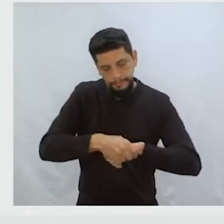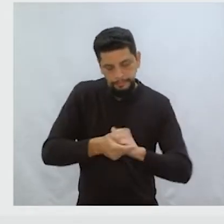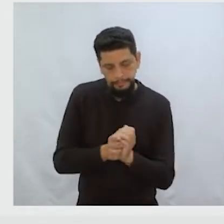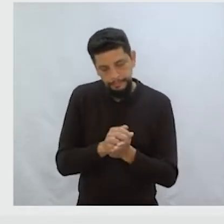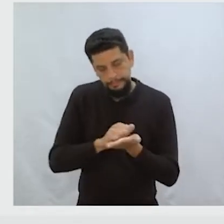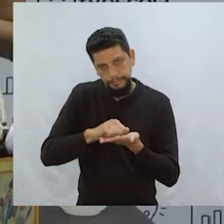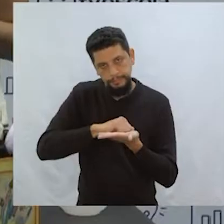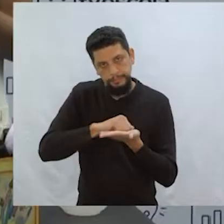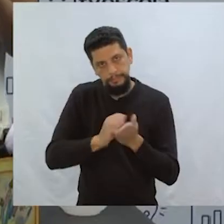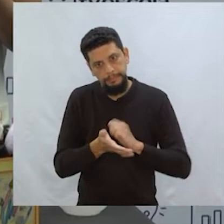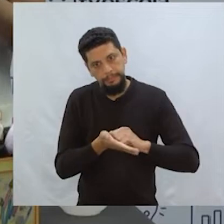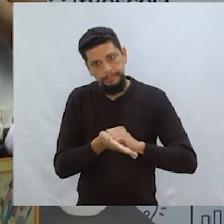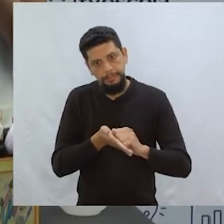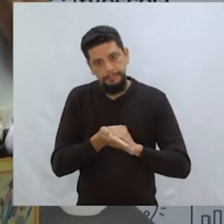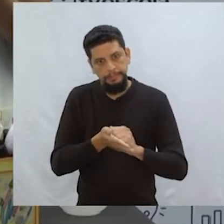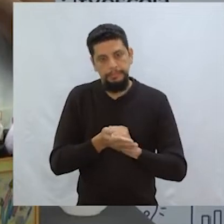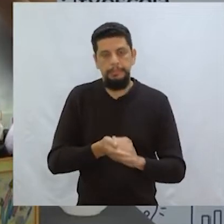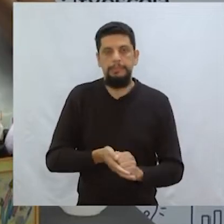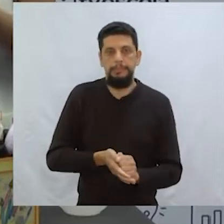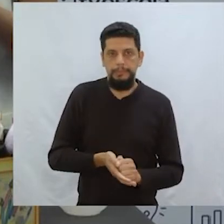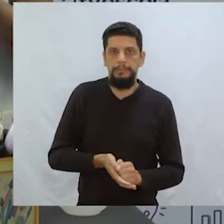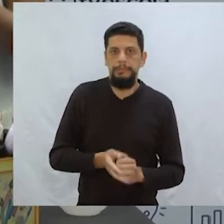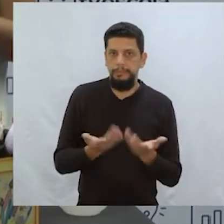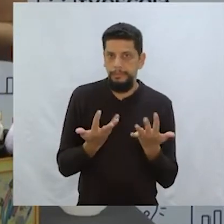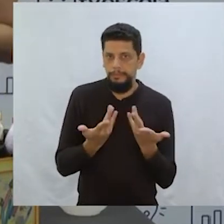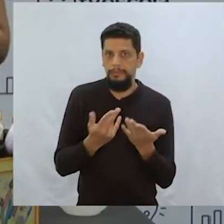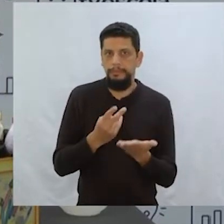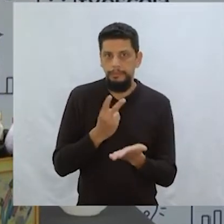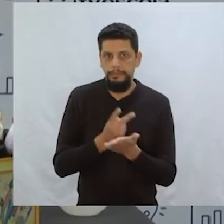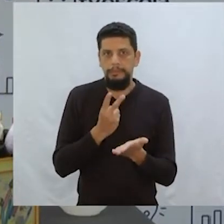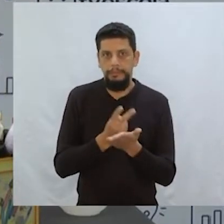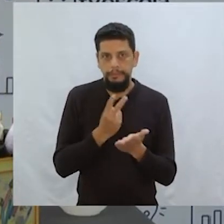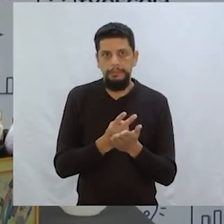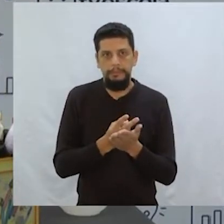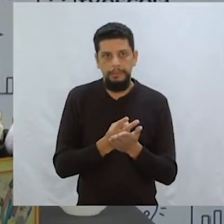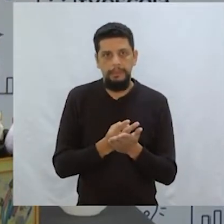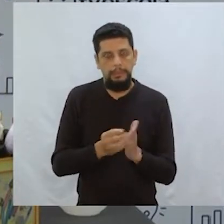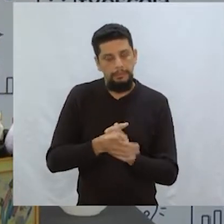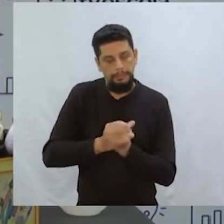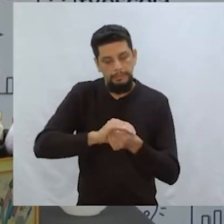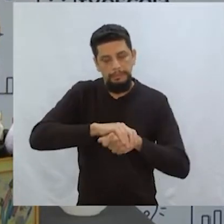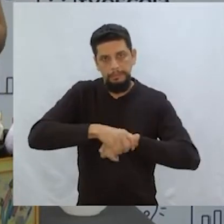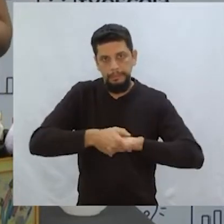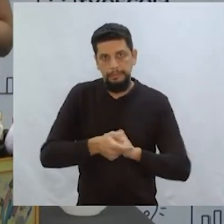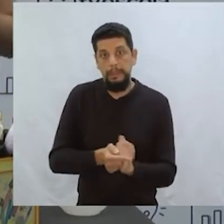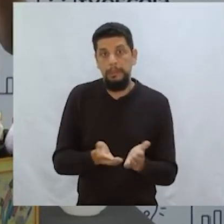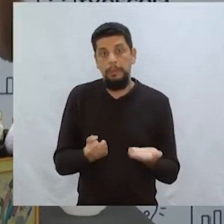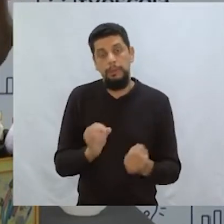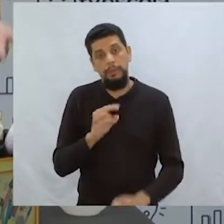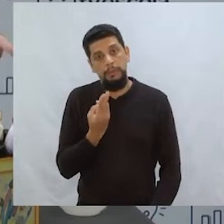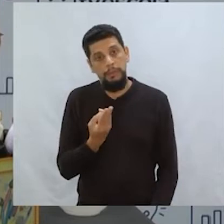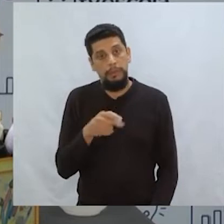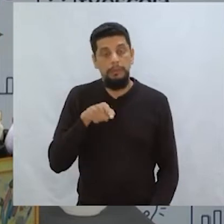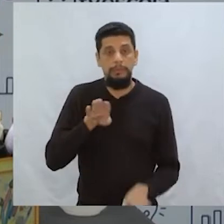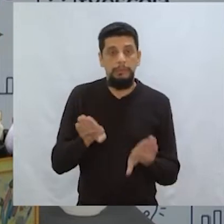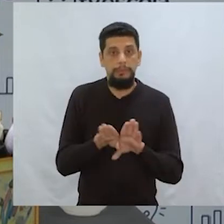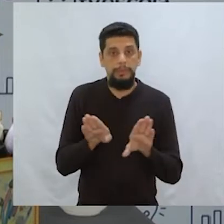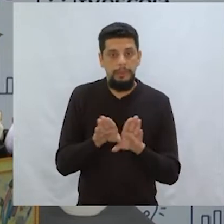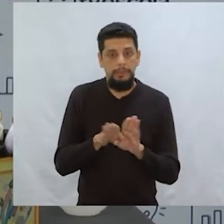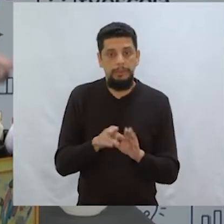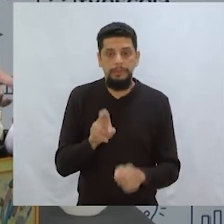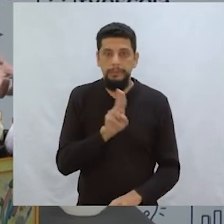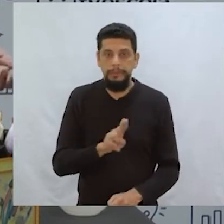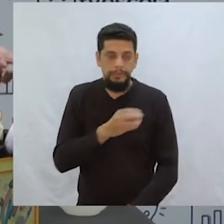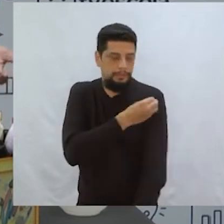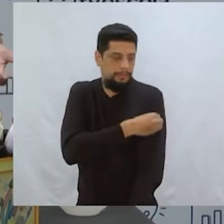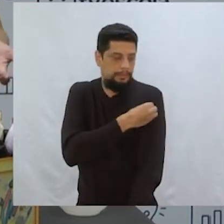Nesse momento que a gente está vivendo, de lavar sempre as mãos. O tempo todo a gente estar higienizando as mãos. Ou, no nosso caso aqui,